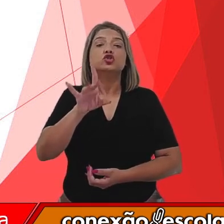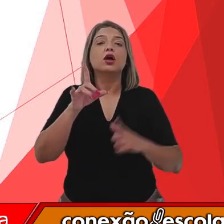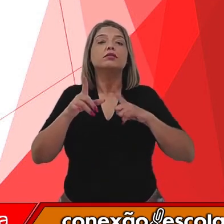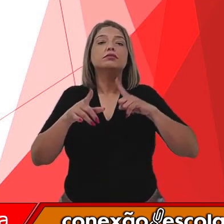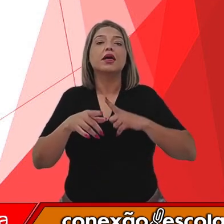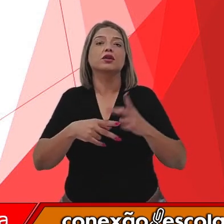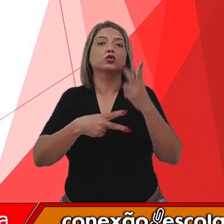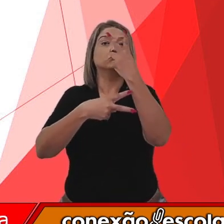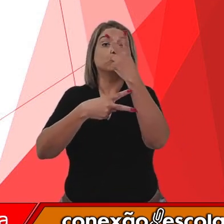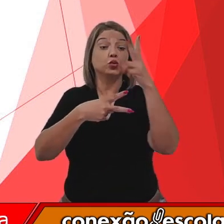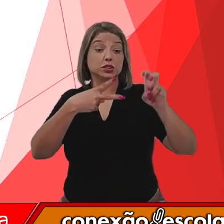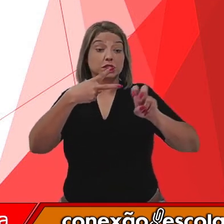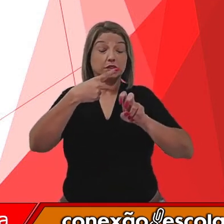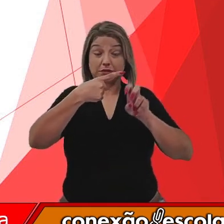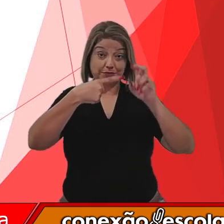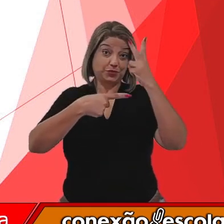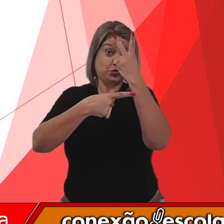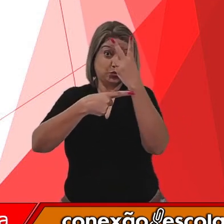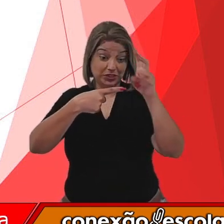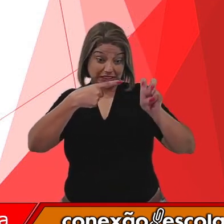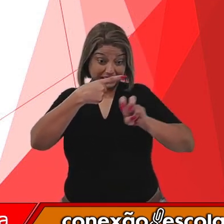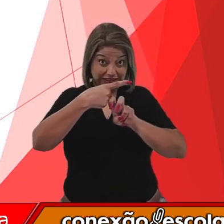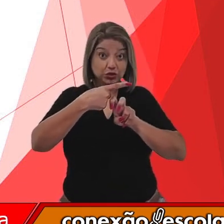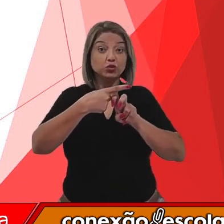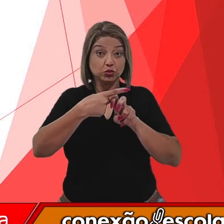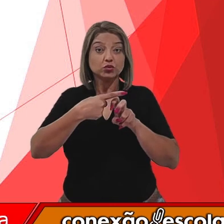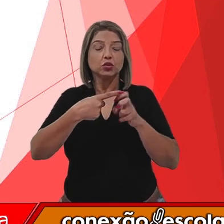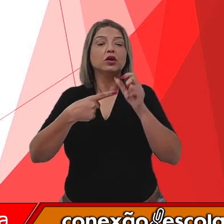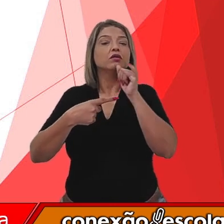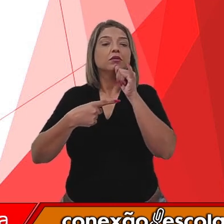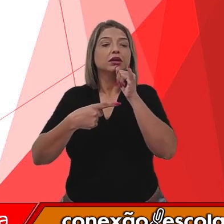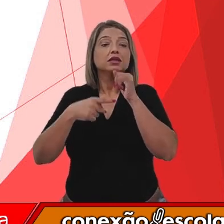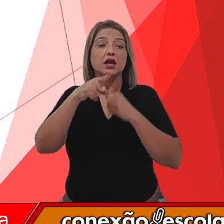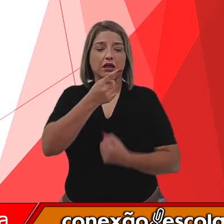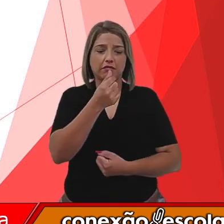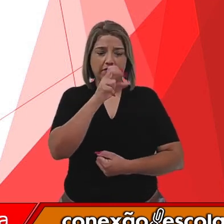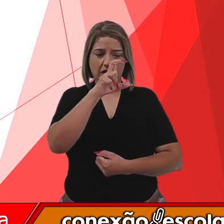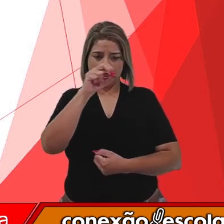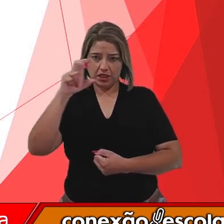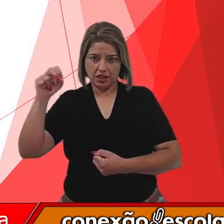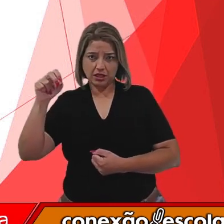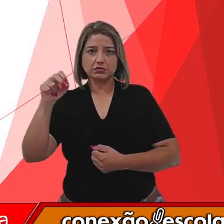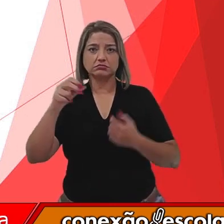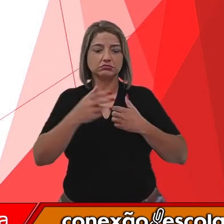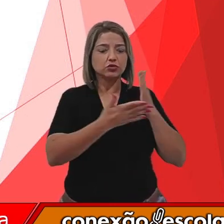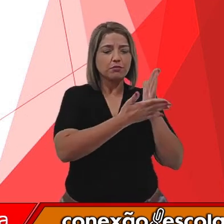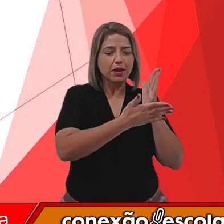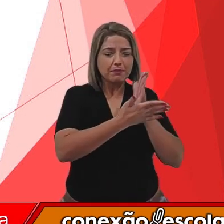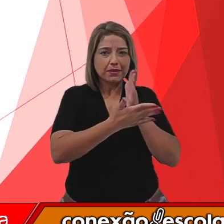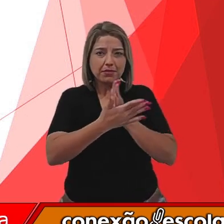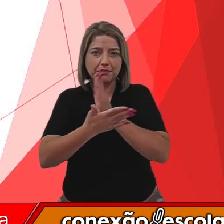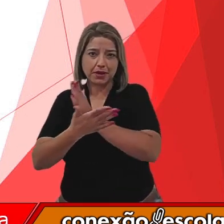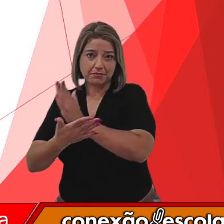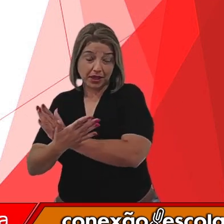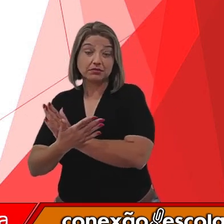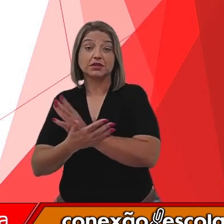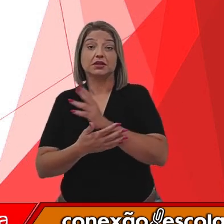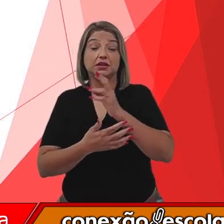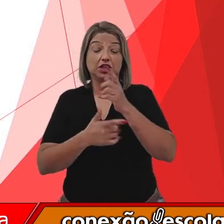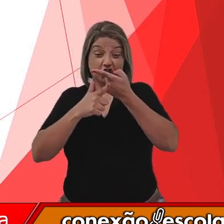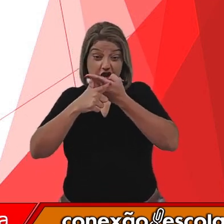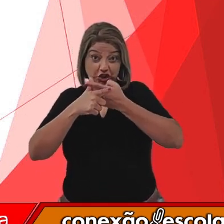do valor. Ou seja, se ele dividir todo esse valor por 5 e pegar duas partes desta, é o valor que ele